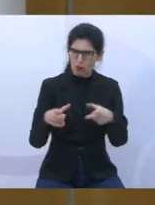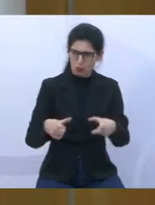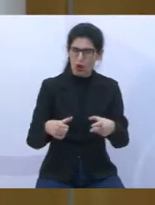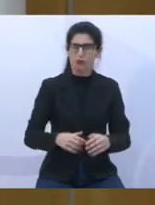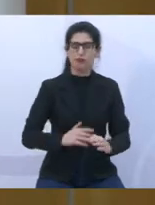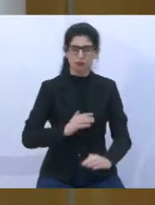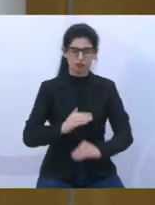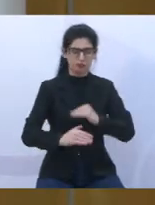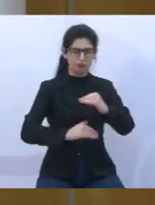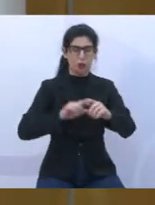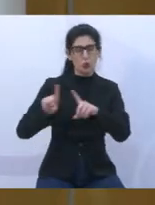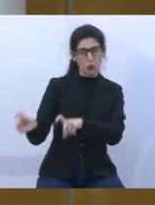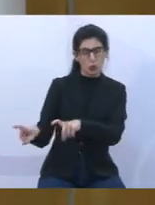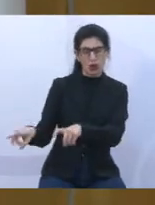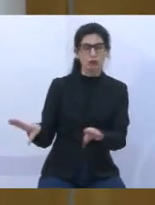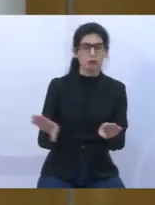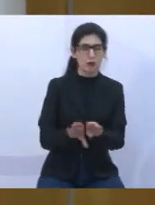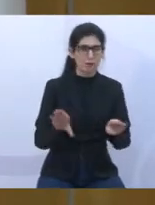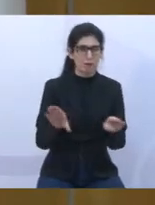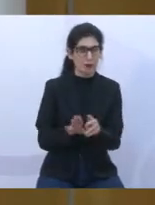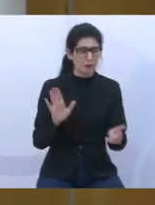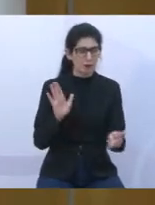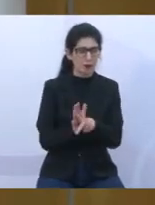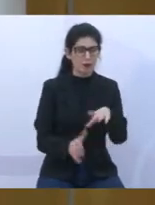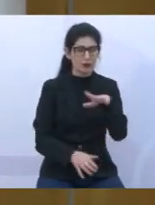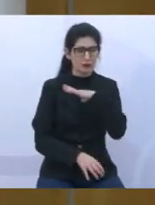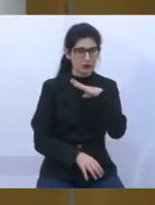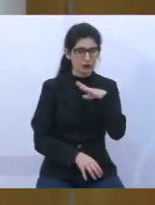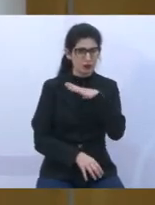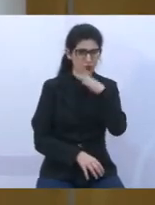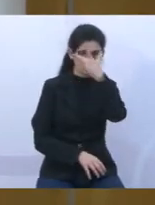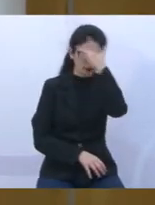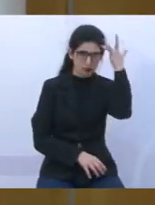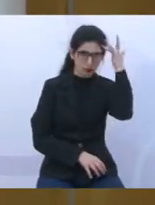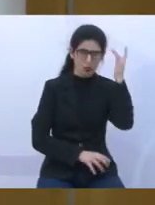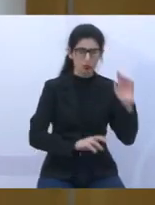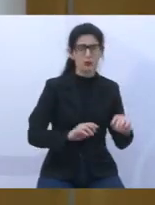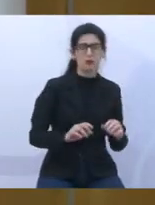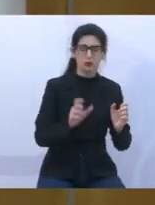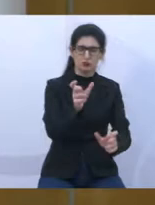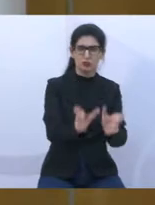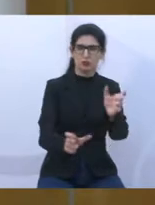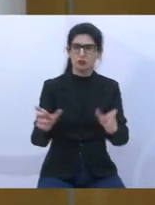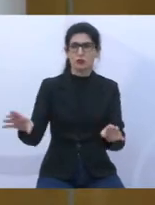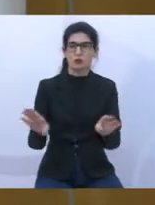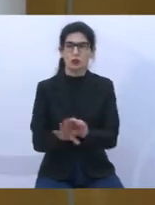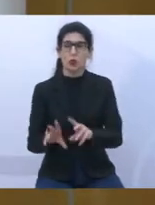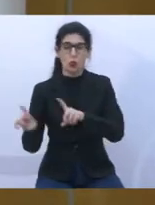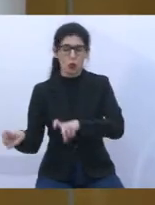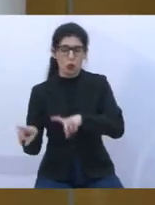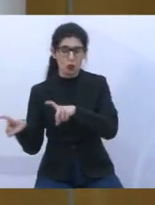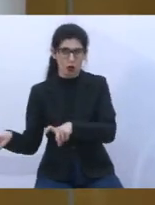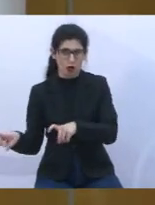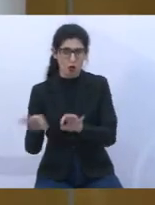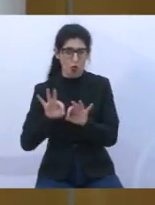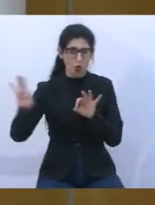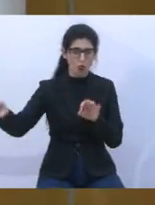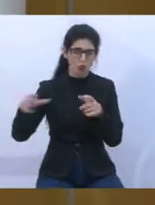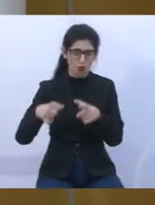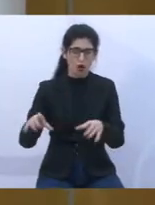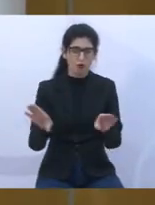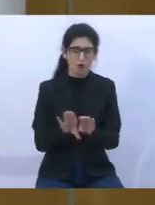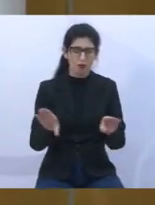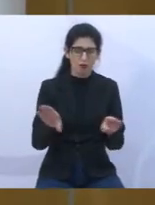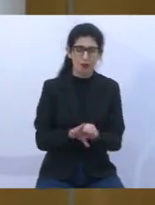fala desenvolvimento rural e urbano a cidade tem a sua área rural e tem a sua área urbana